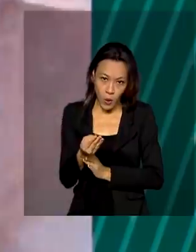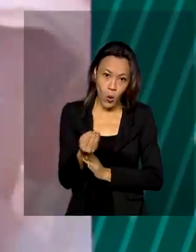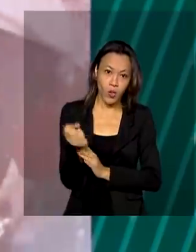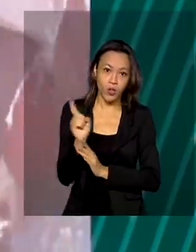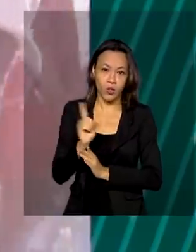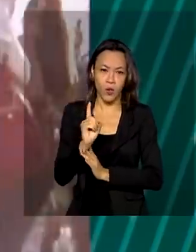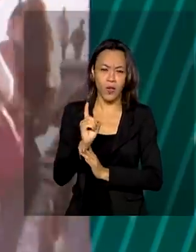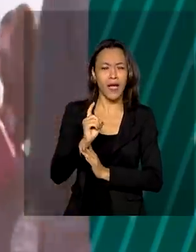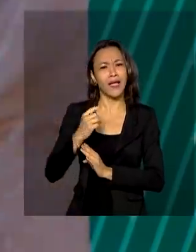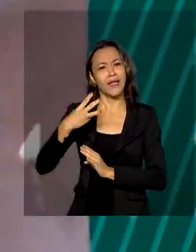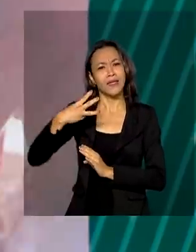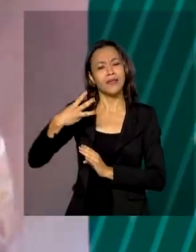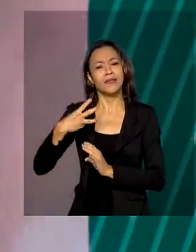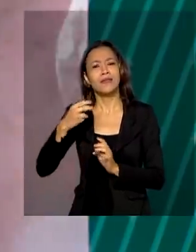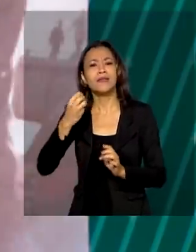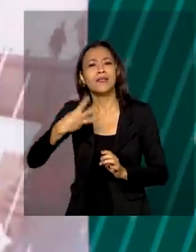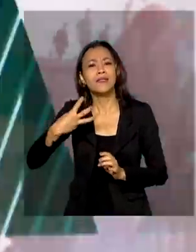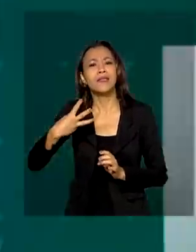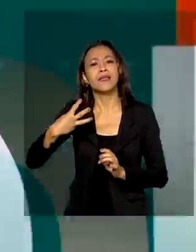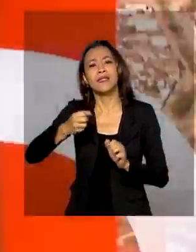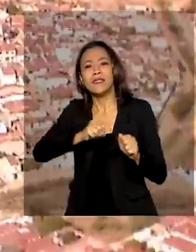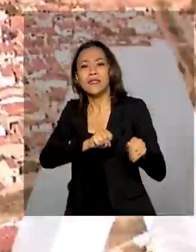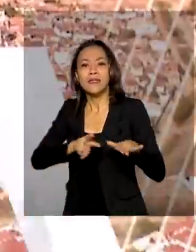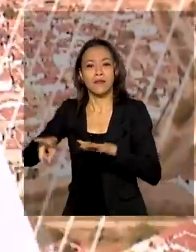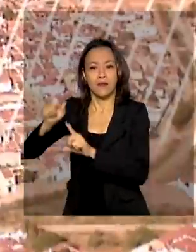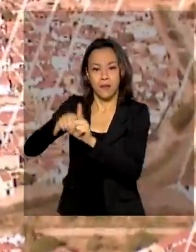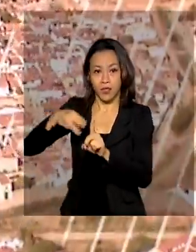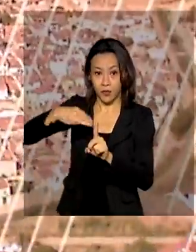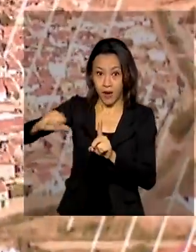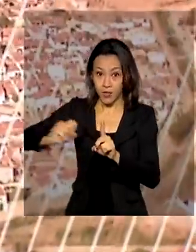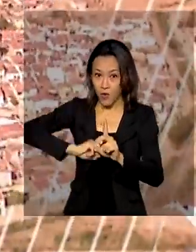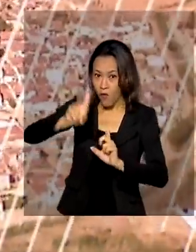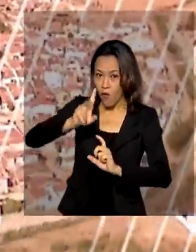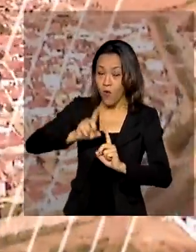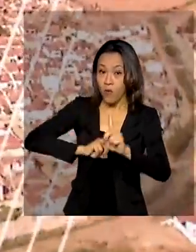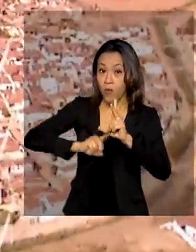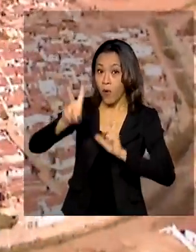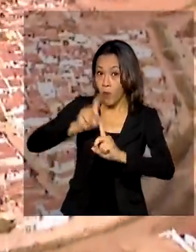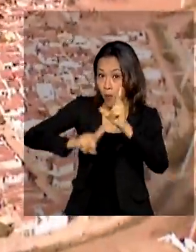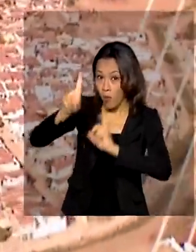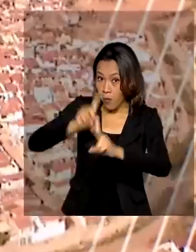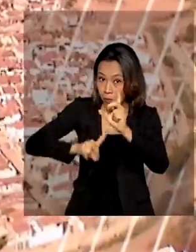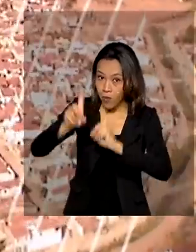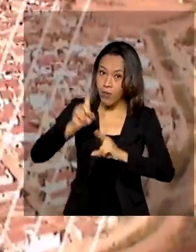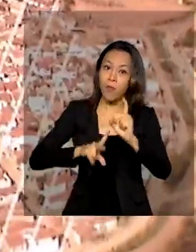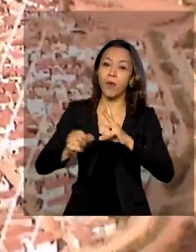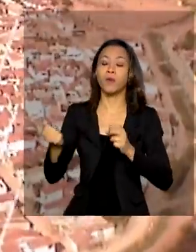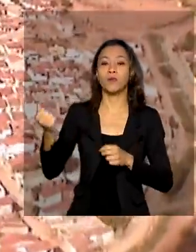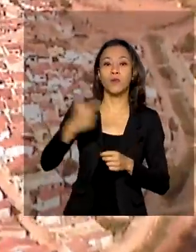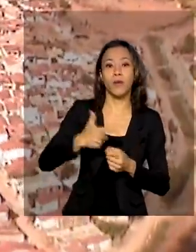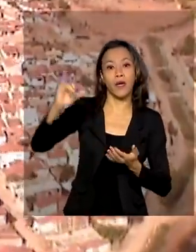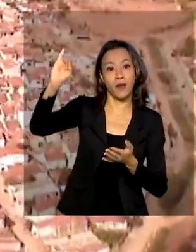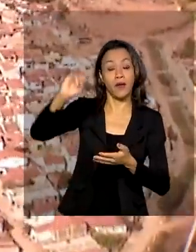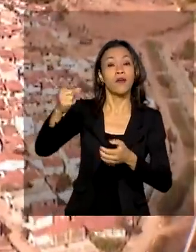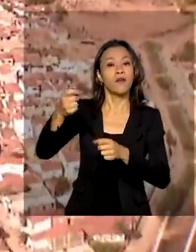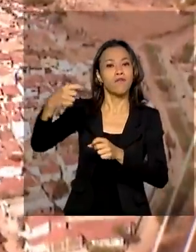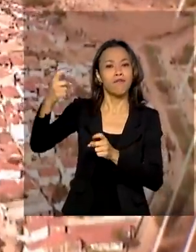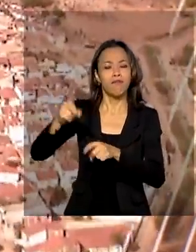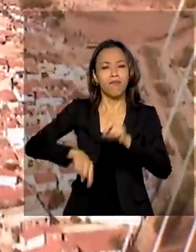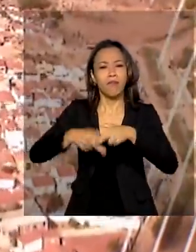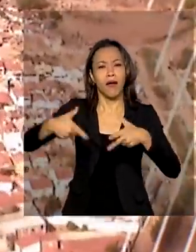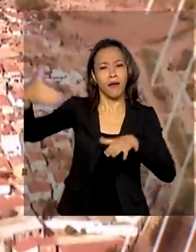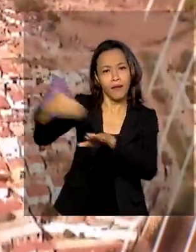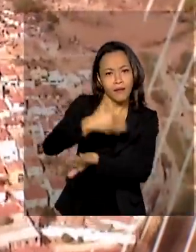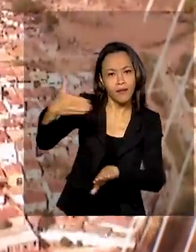terceira semana de Março ou seja o país exportou mais do que importou no período as exportações foram